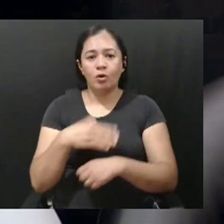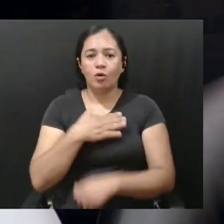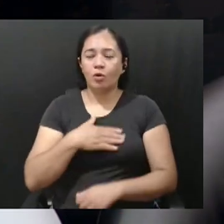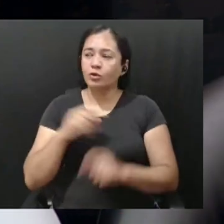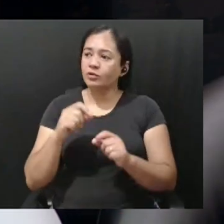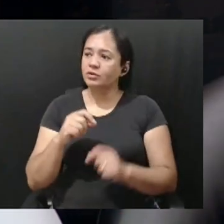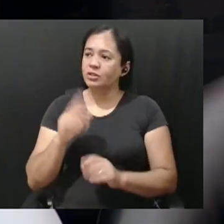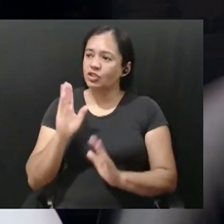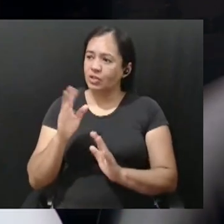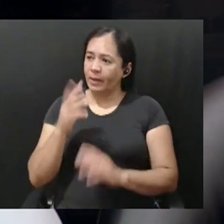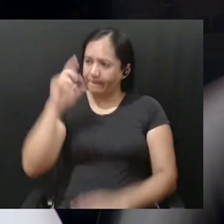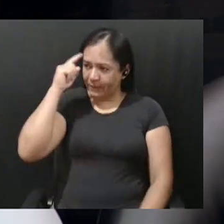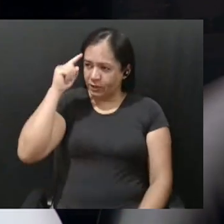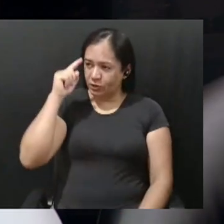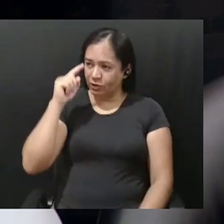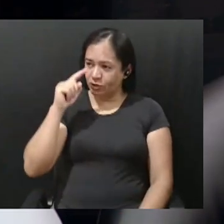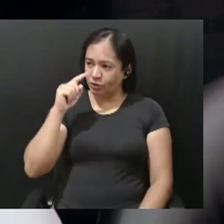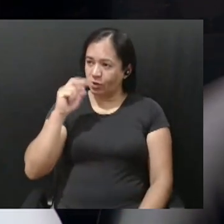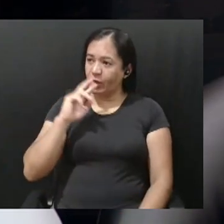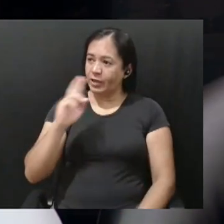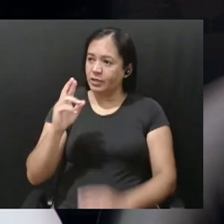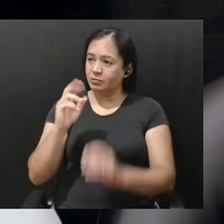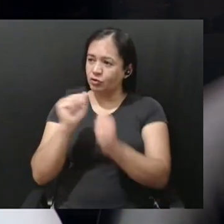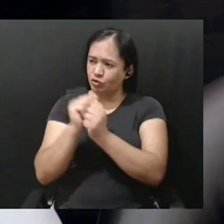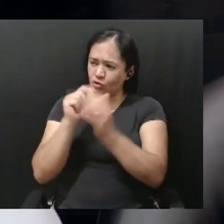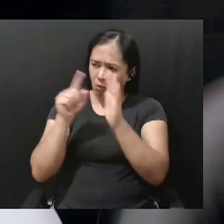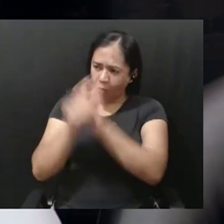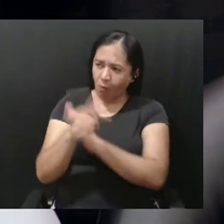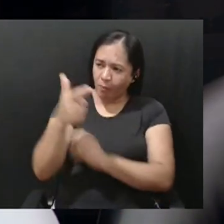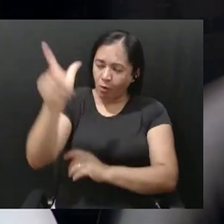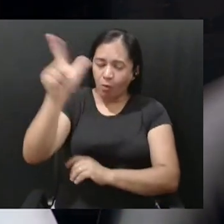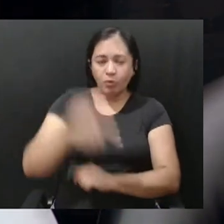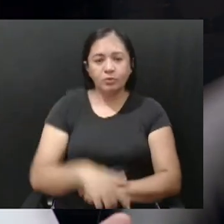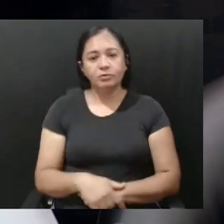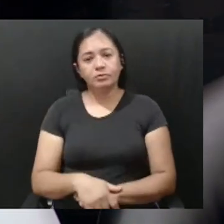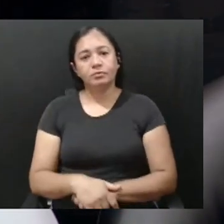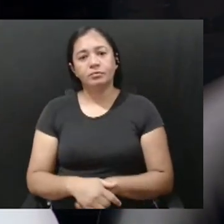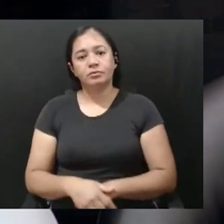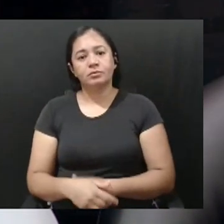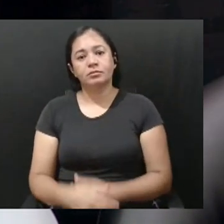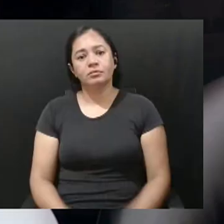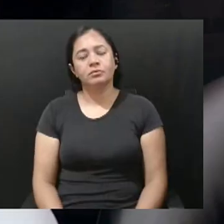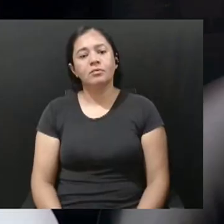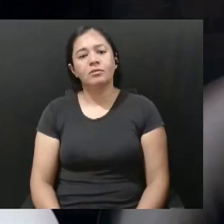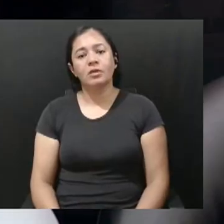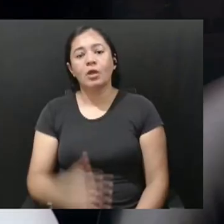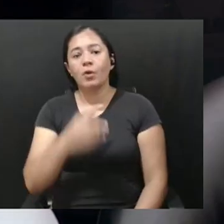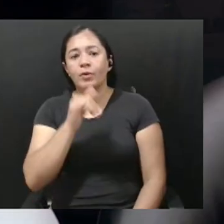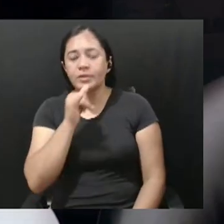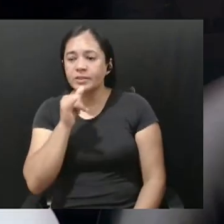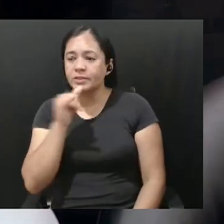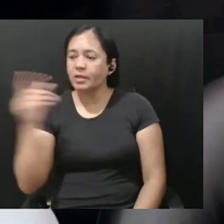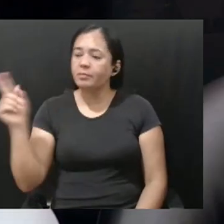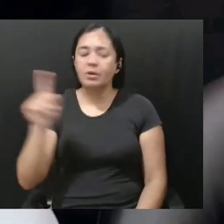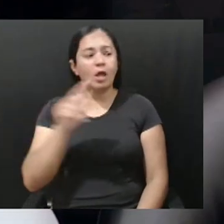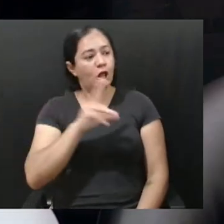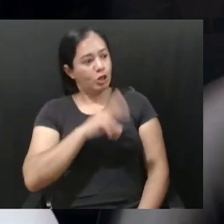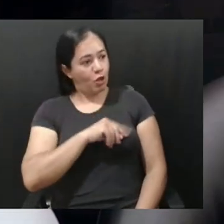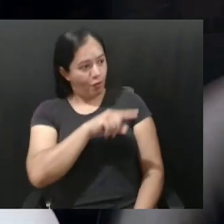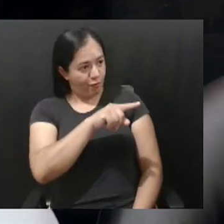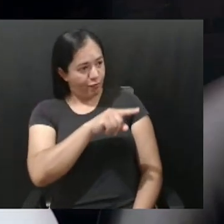É muito bom, né? Boa. Quando a pessoa fala para você assim, olha, vamos usar esse caso, né? Uhum. Nossa, você engordou demais,